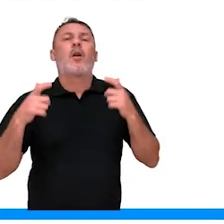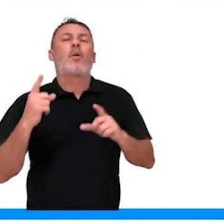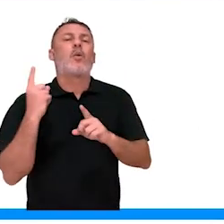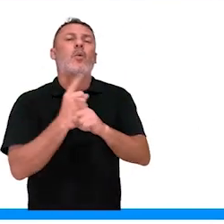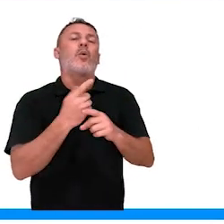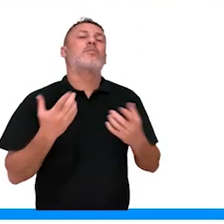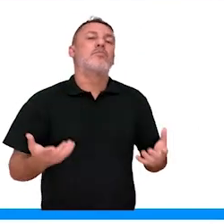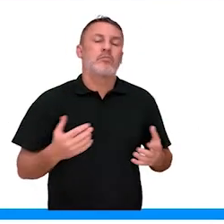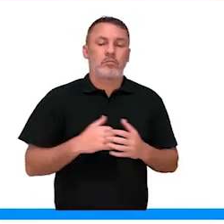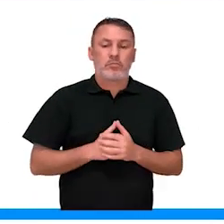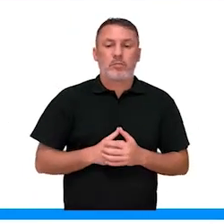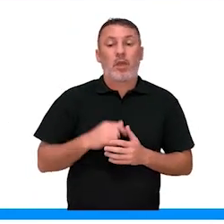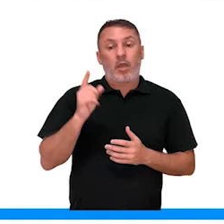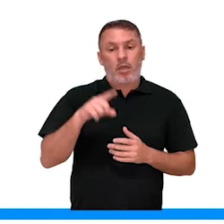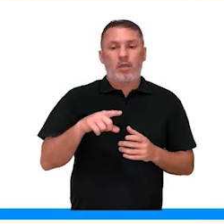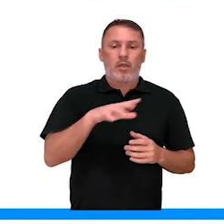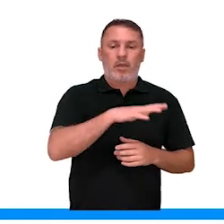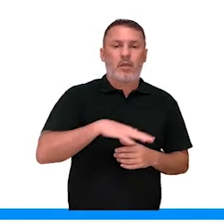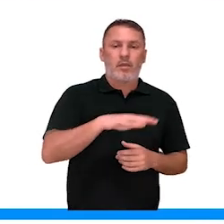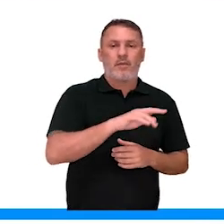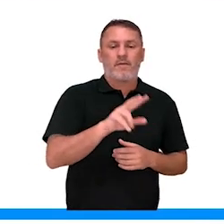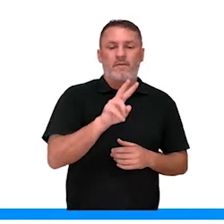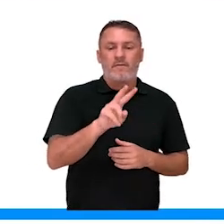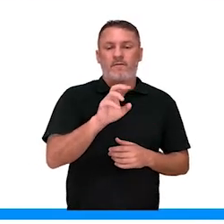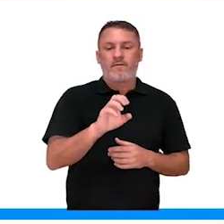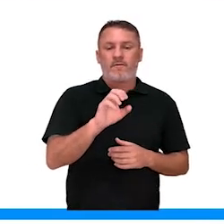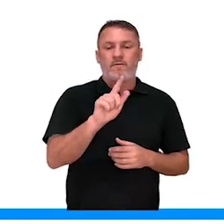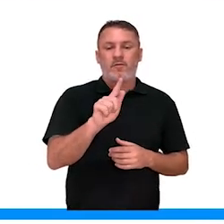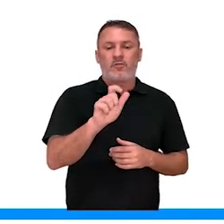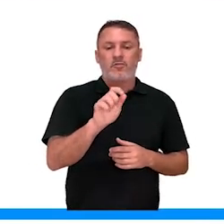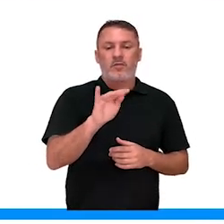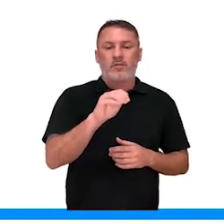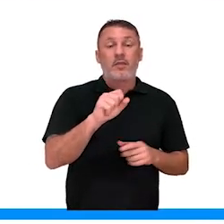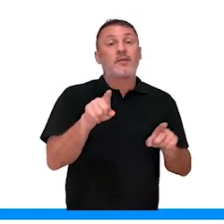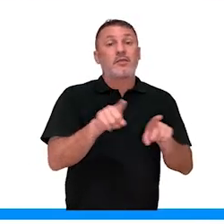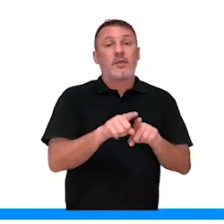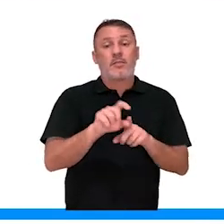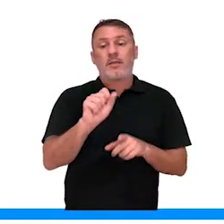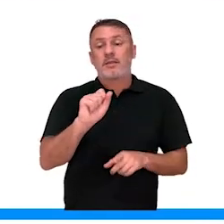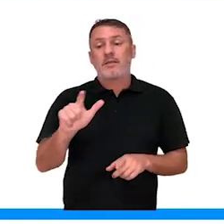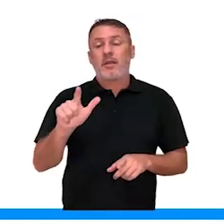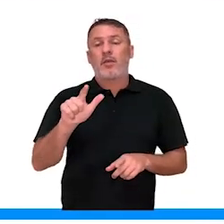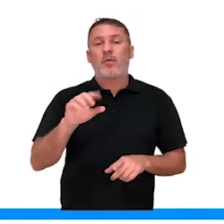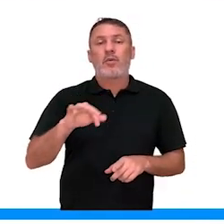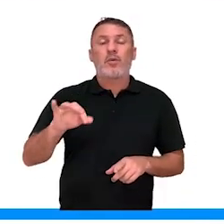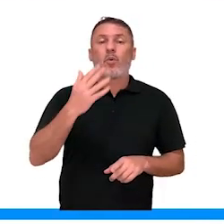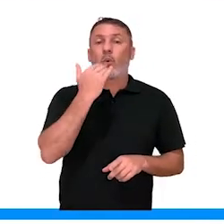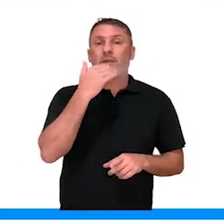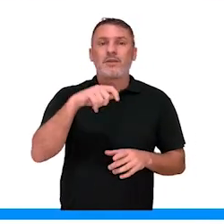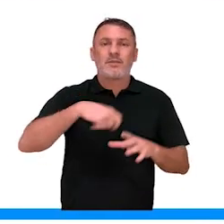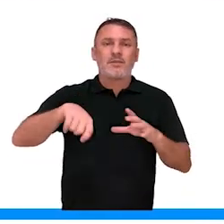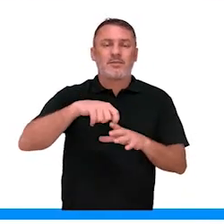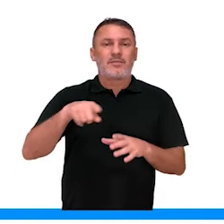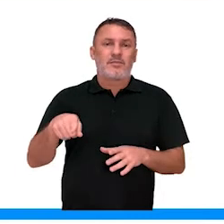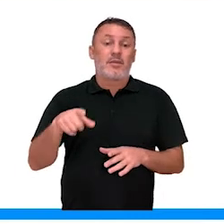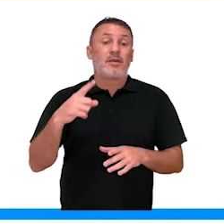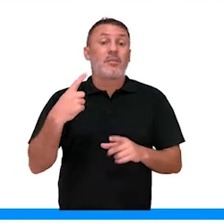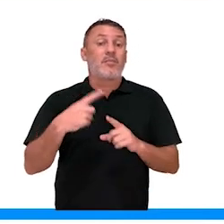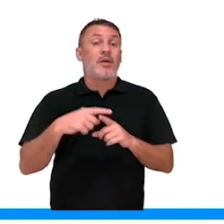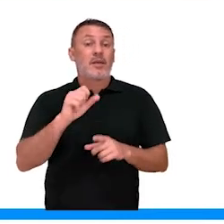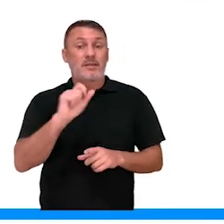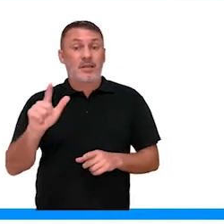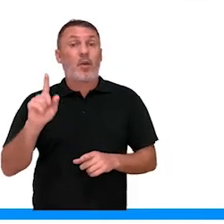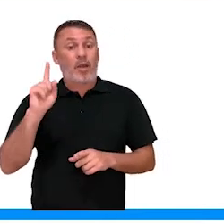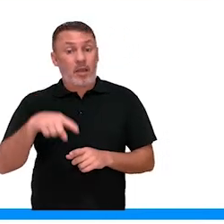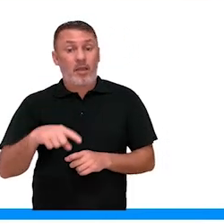gente consegue encontrar ele? Nos vegetais e também no sal de cozinha. Porque o sal de cozinha é o